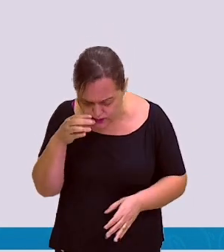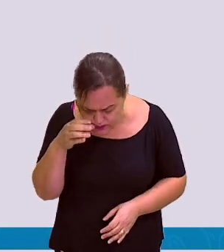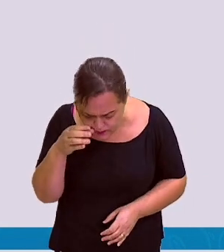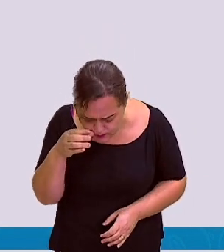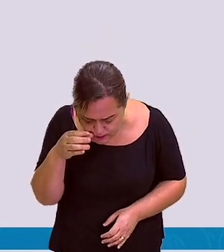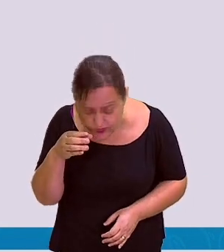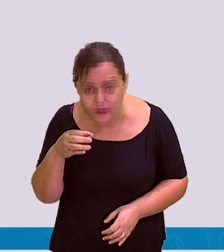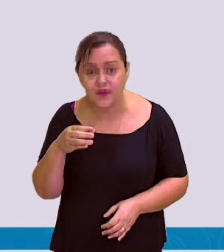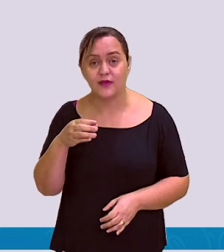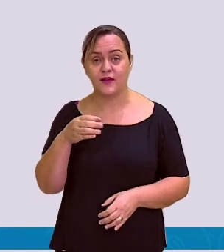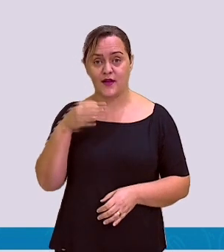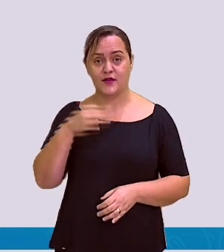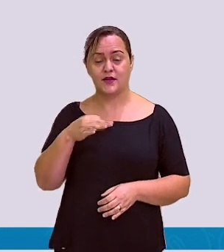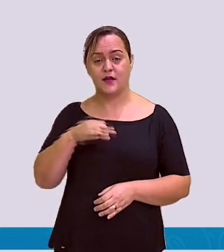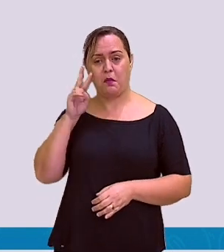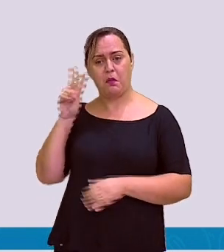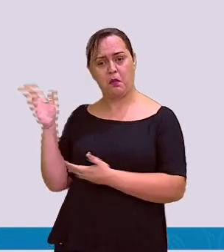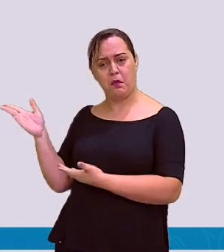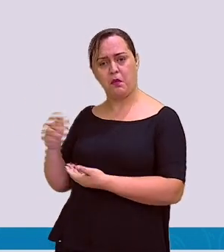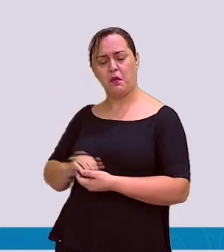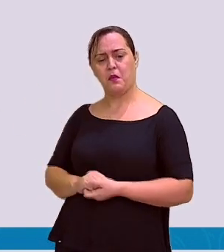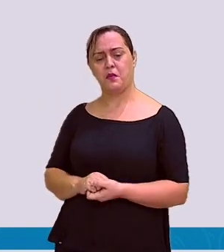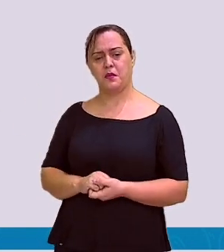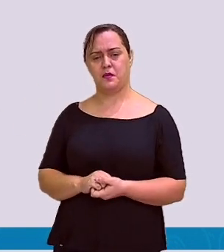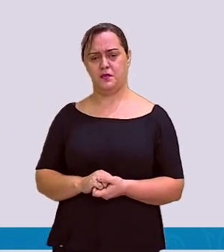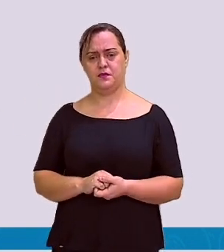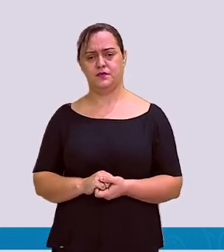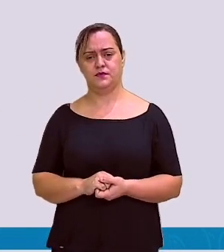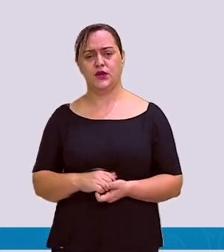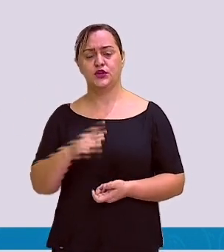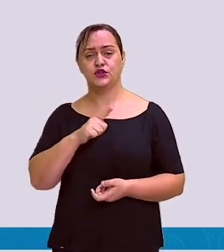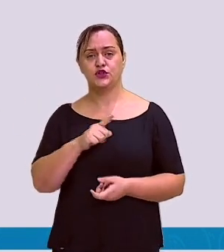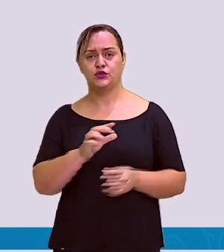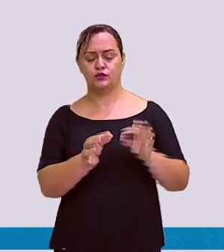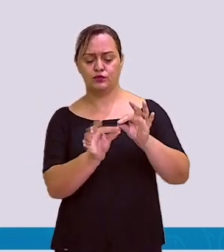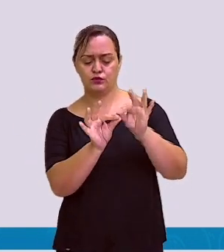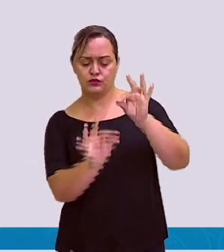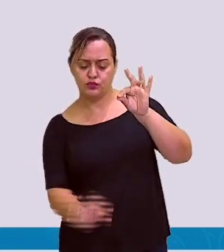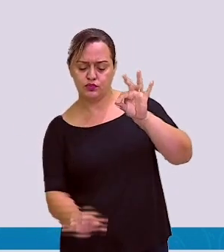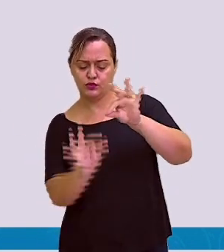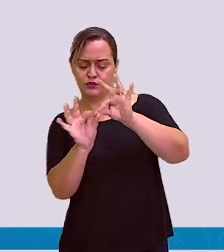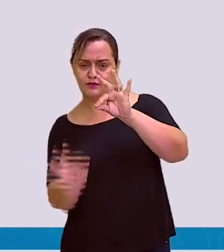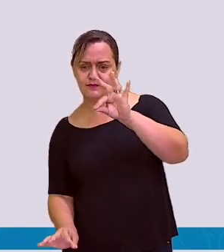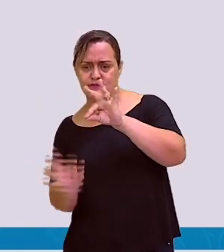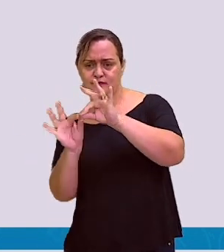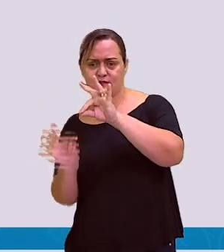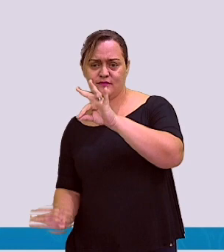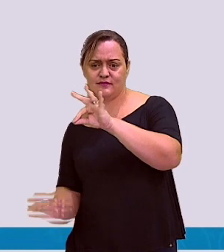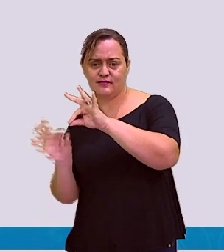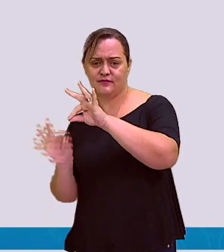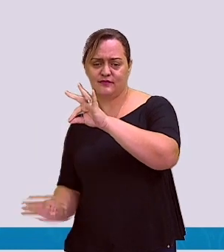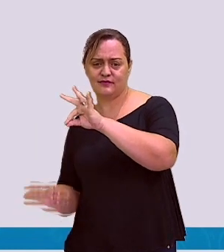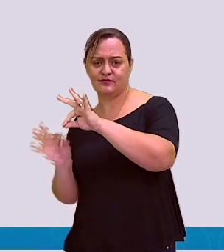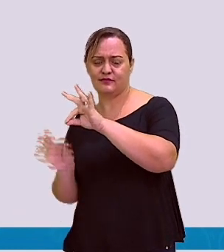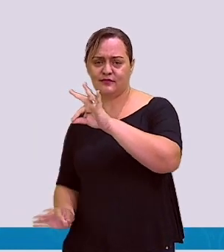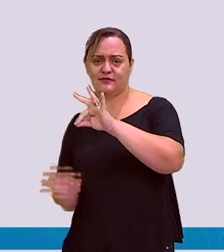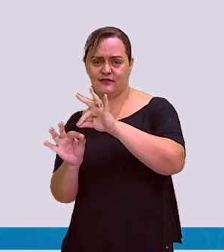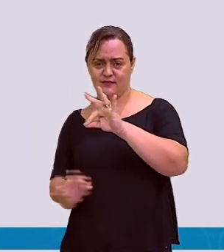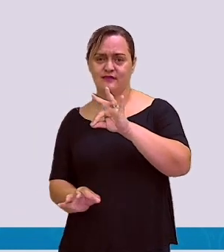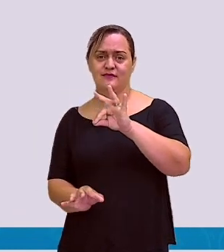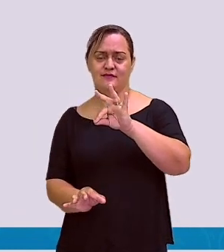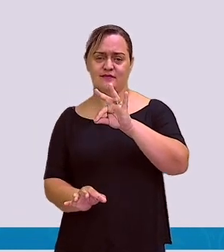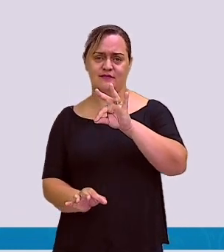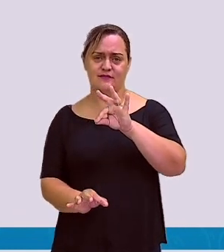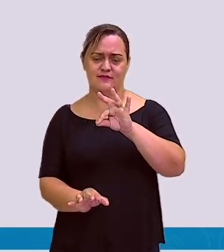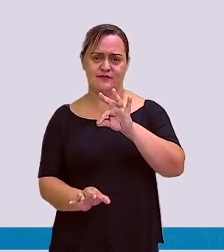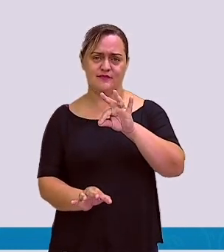imagem que tem as películas. Pode ver ali, as películas, né? São pequenos, estão em verticais. E ali